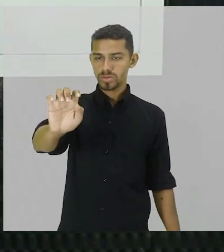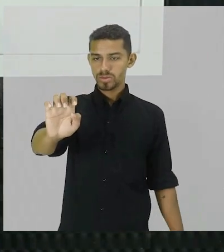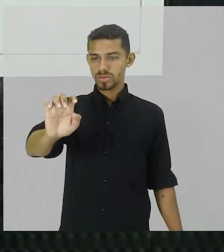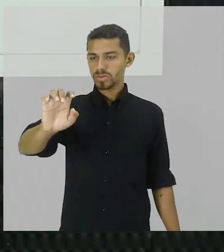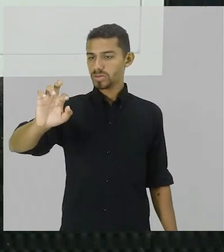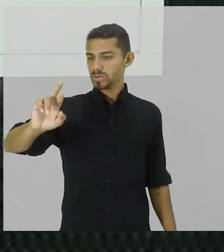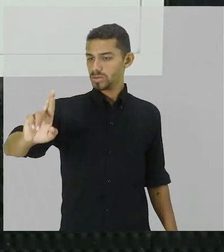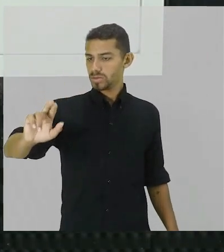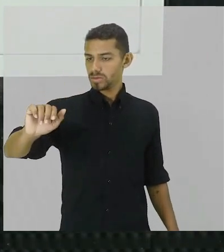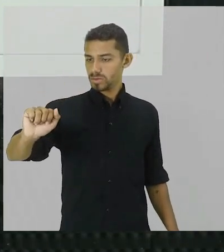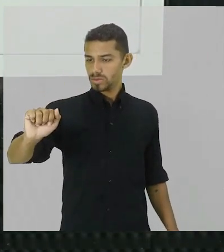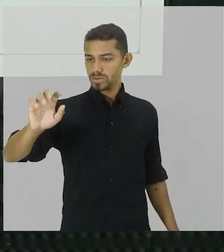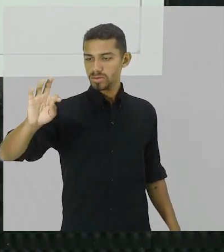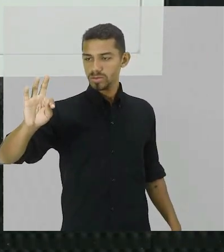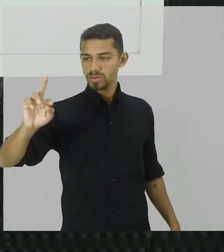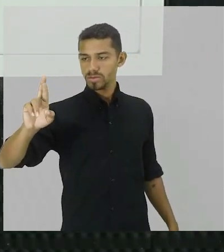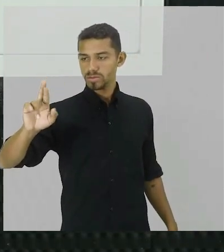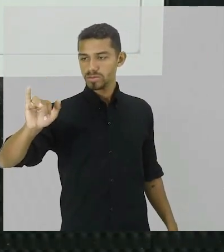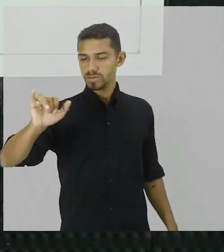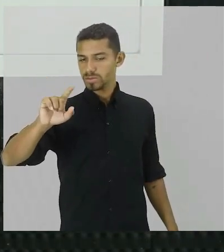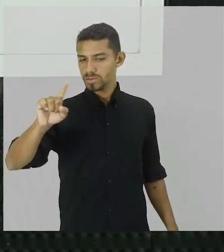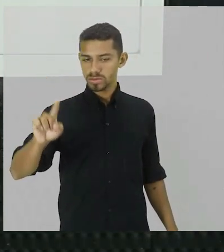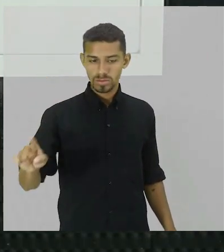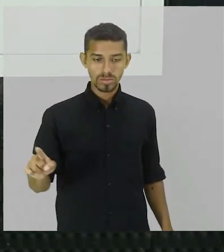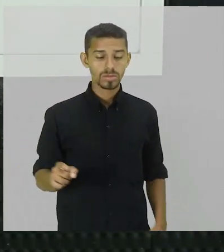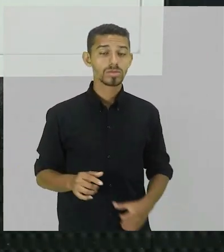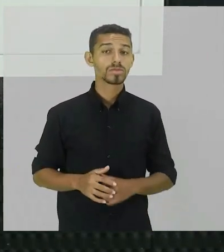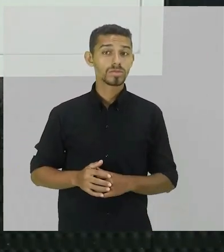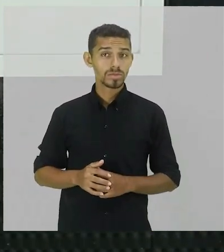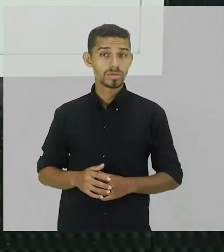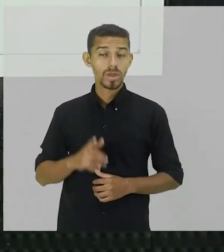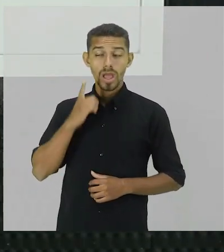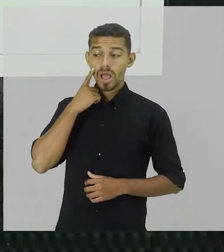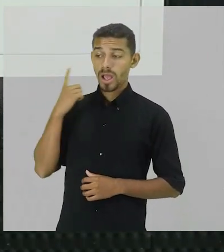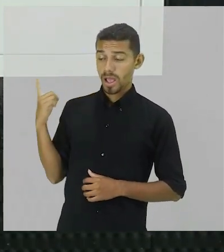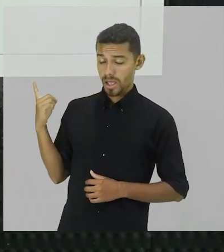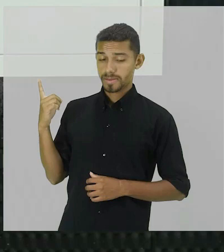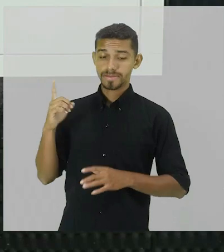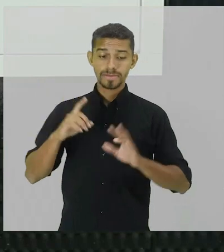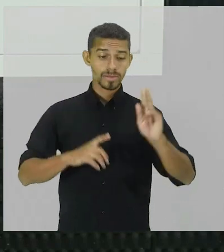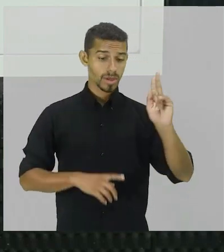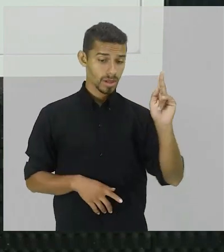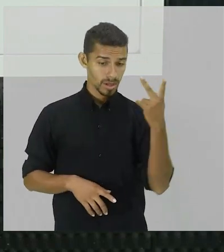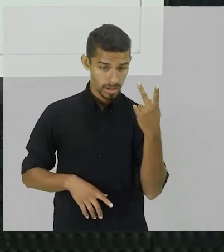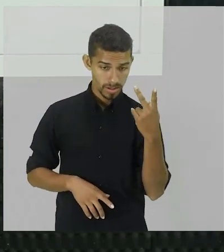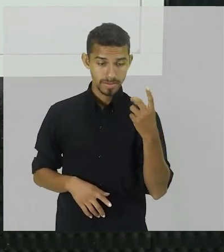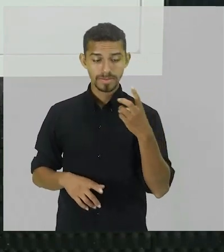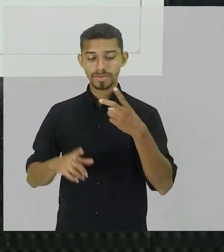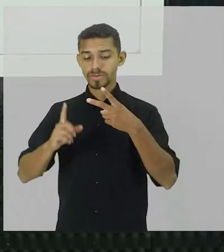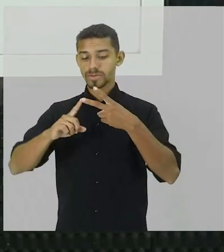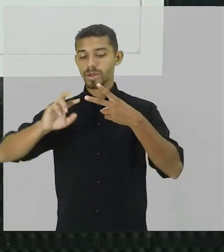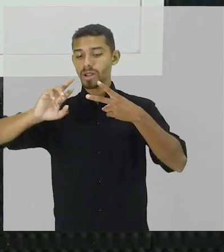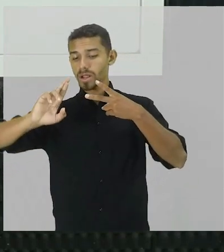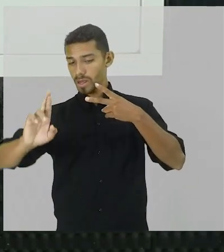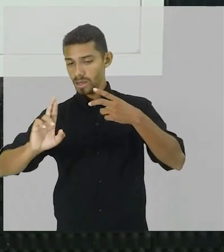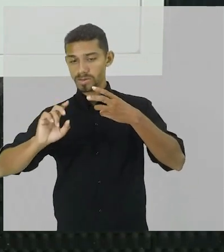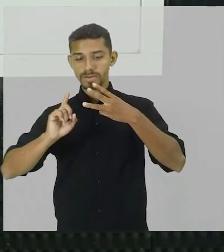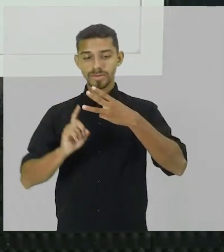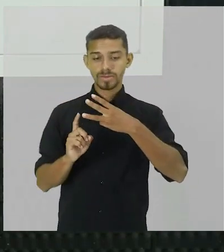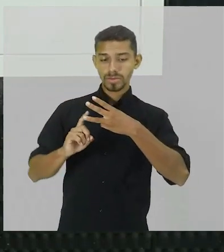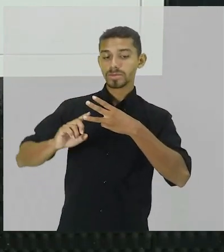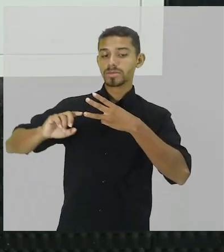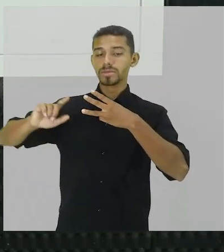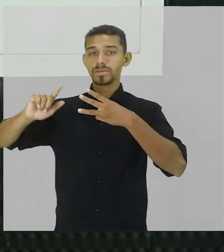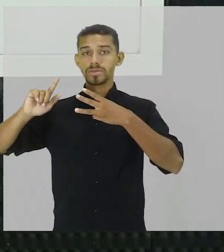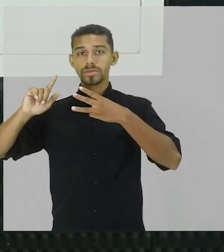Então, o que acontece? Essa altura, essa geratriz e o raio, eles formam aqui um triângulo